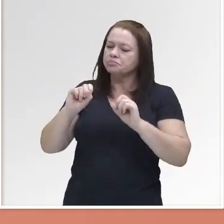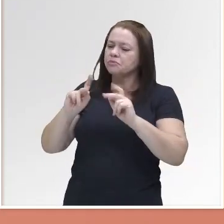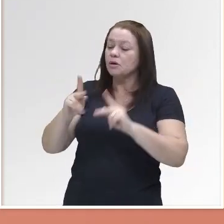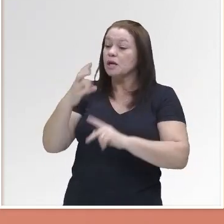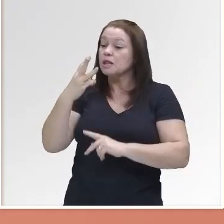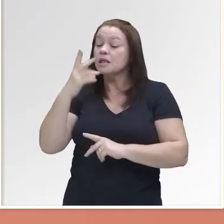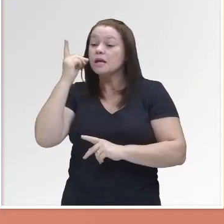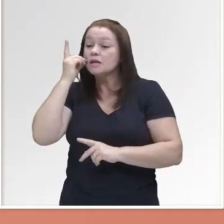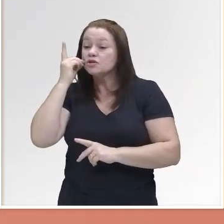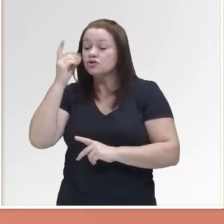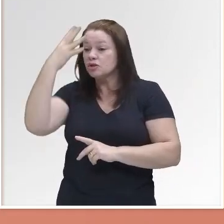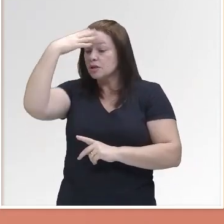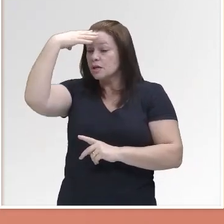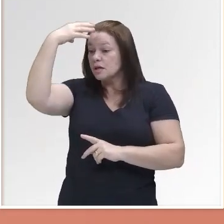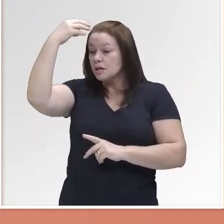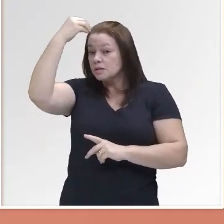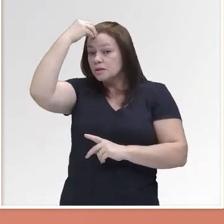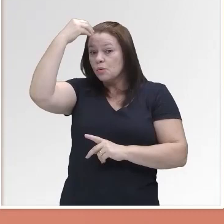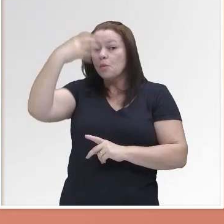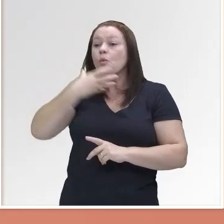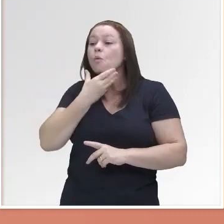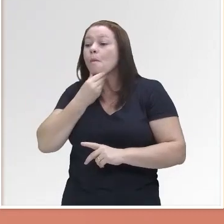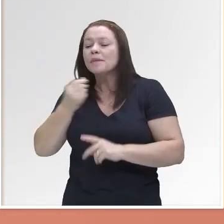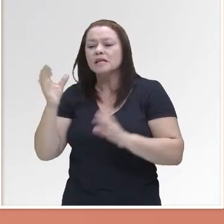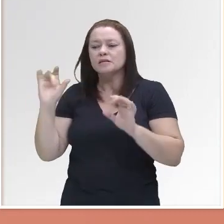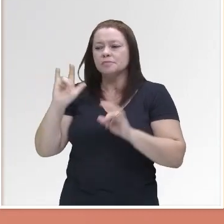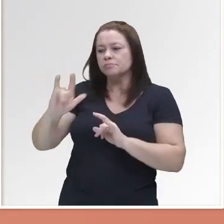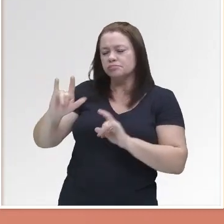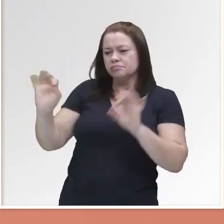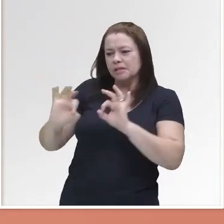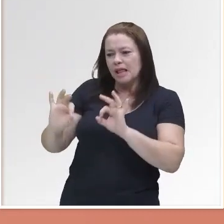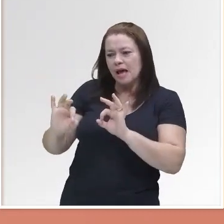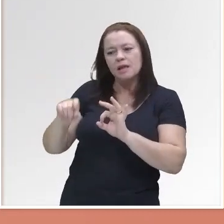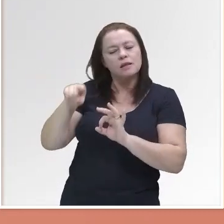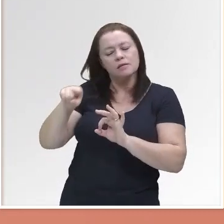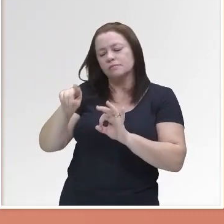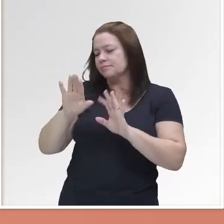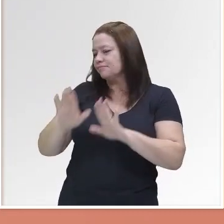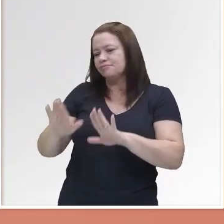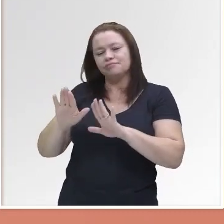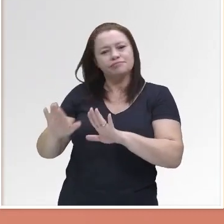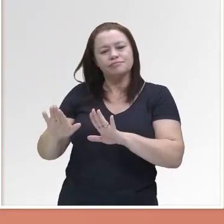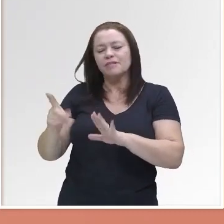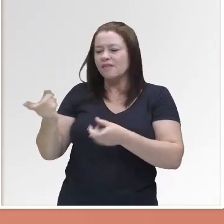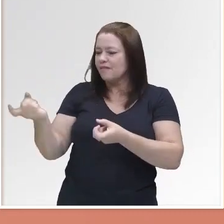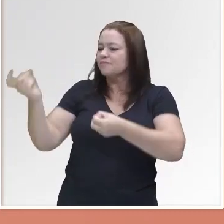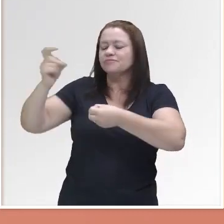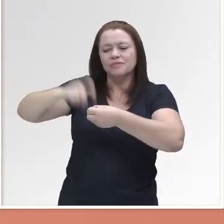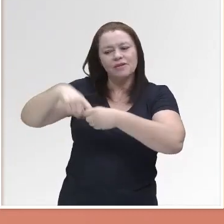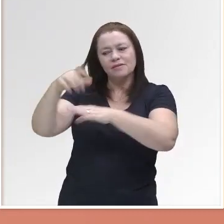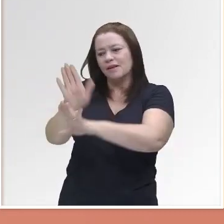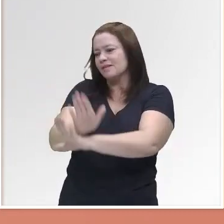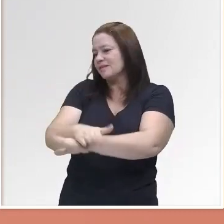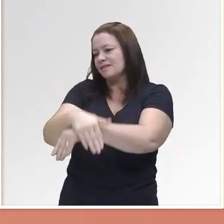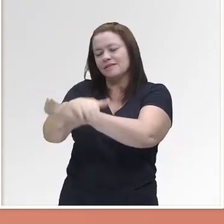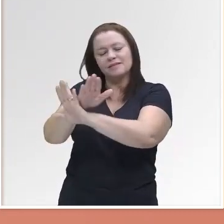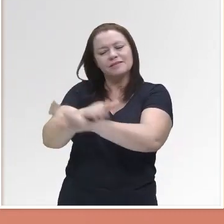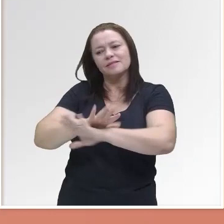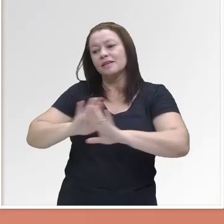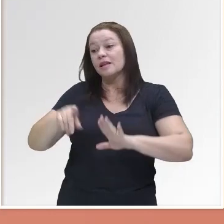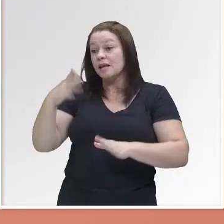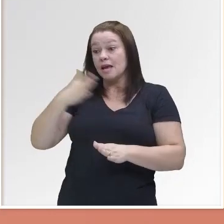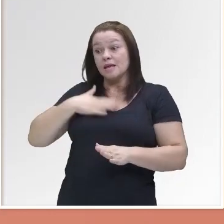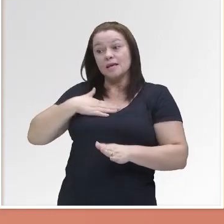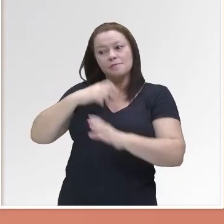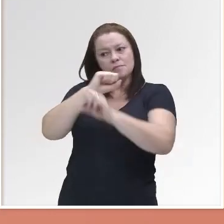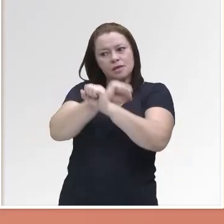que o príncipe se apaixone por ti. Se isso não acontecer, voltarás a ser sereia e minha